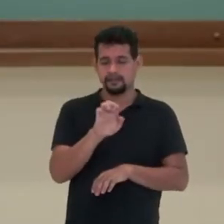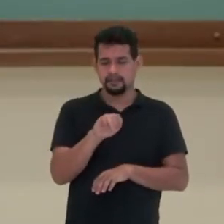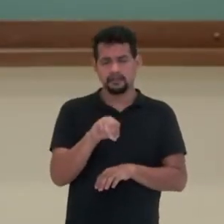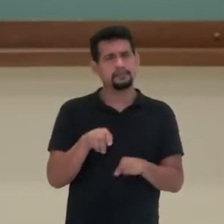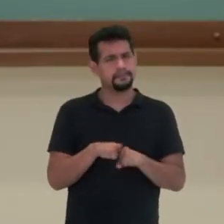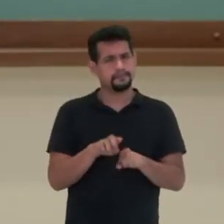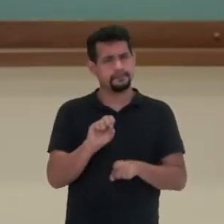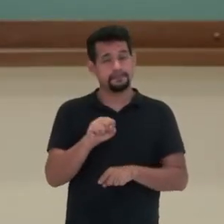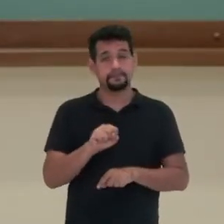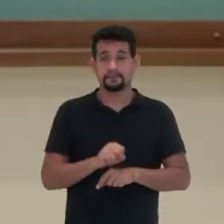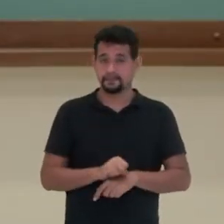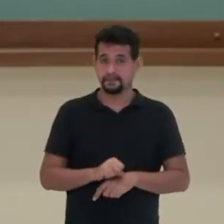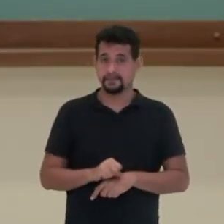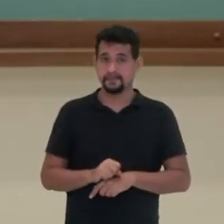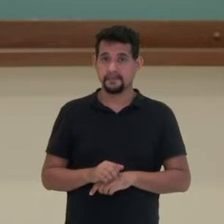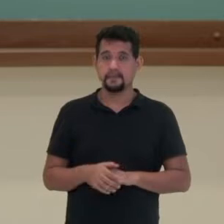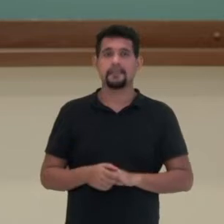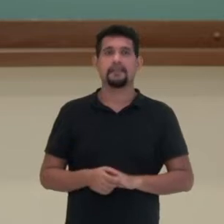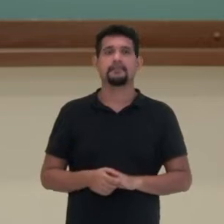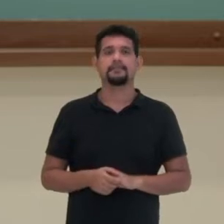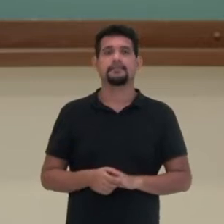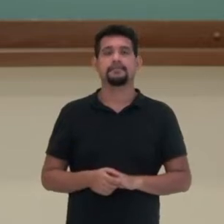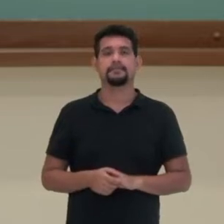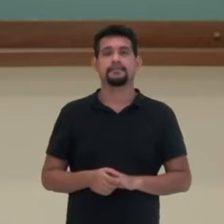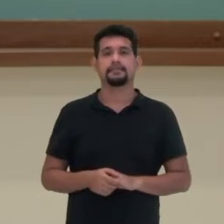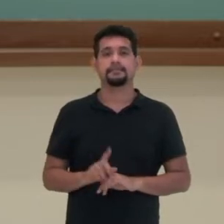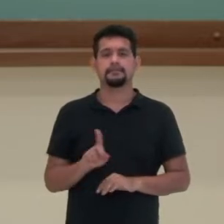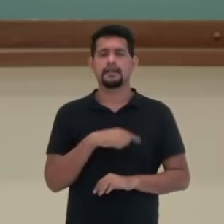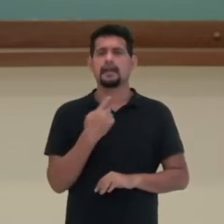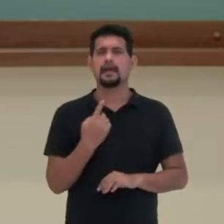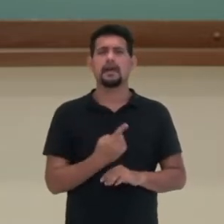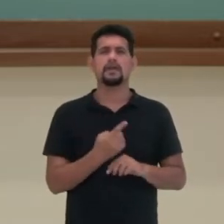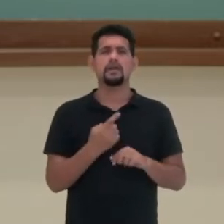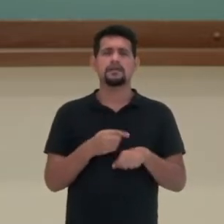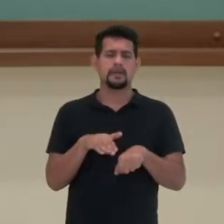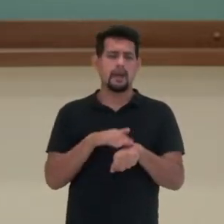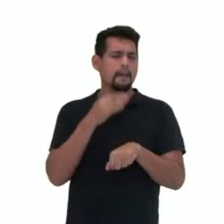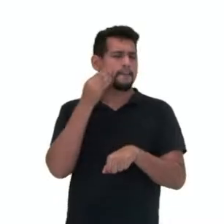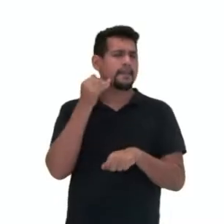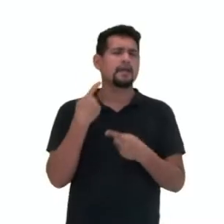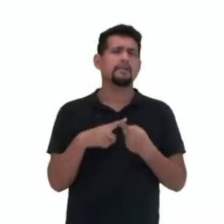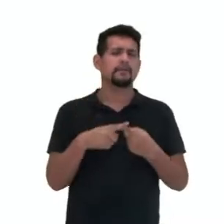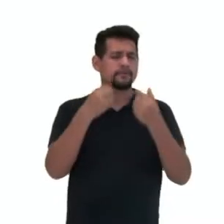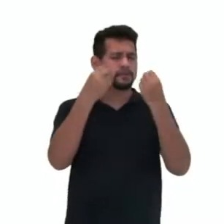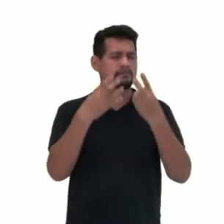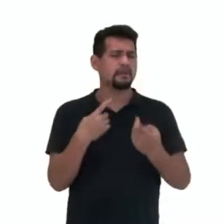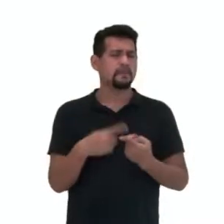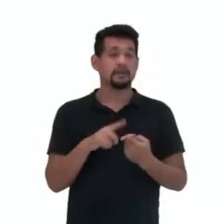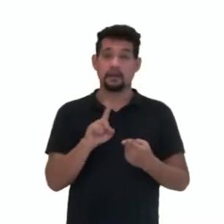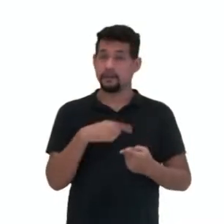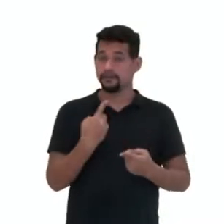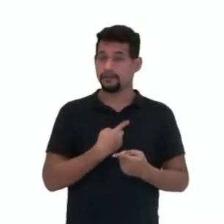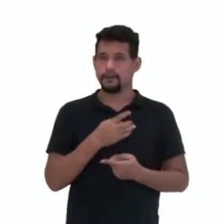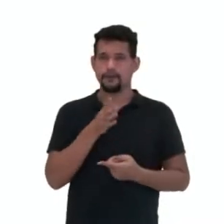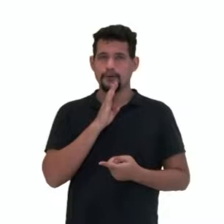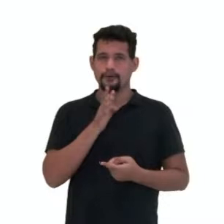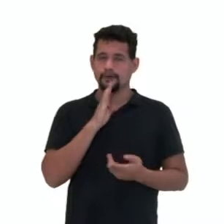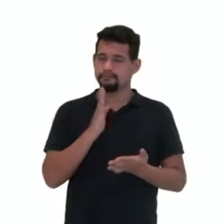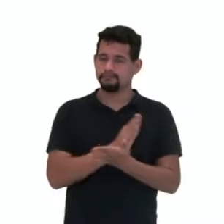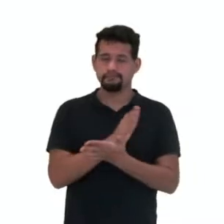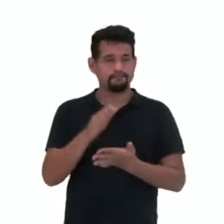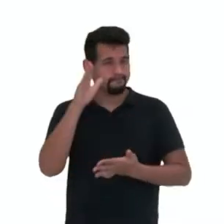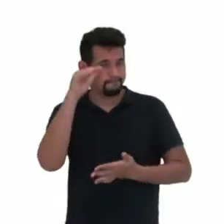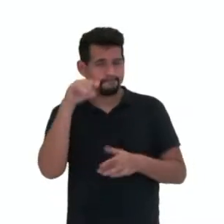curioso também, né? A nossa pele. Bom, por que eu vou falar sobre a pele? Porque nós vamos conhecer algumas